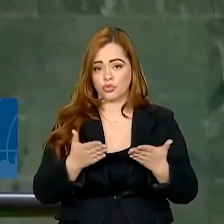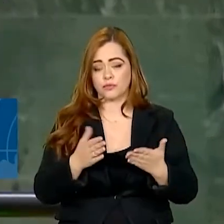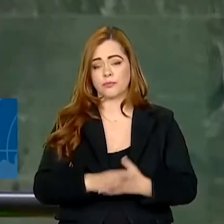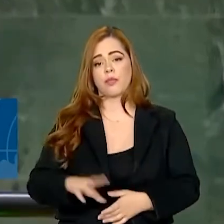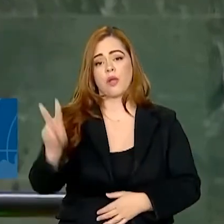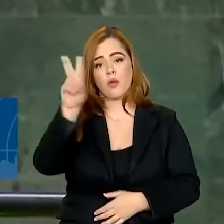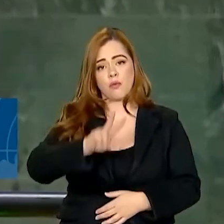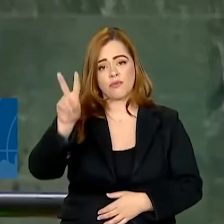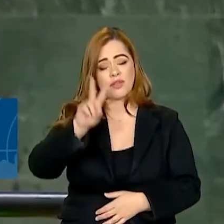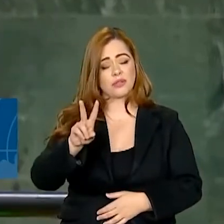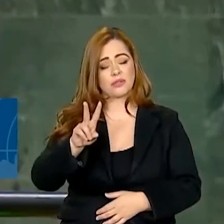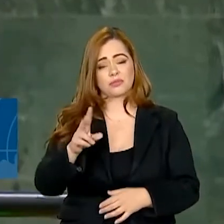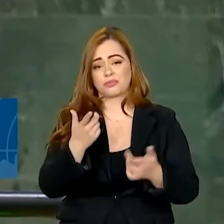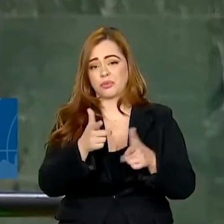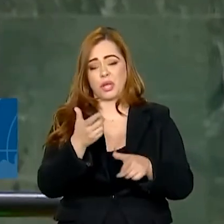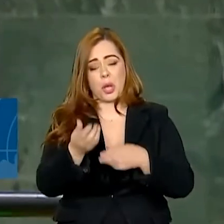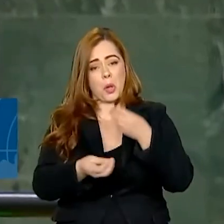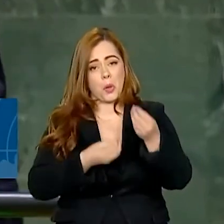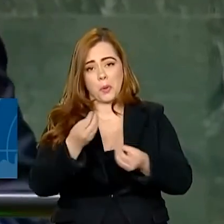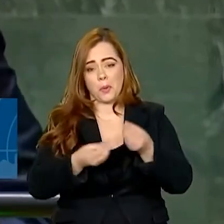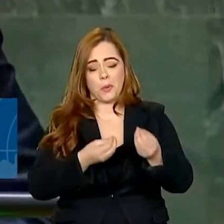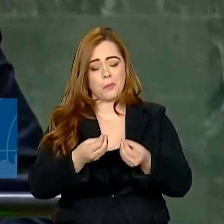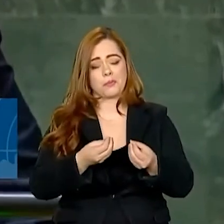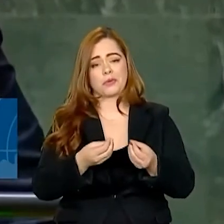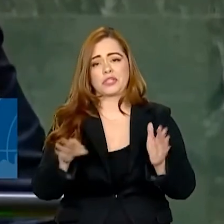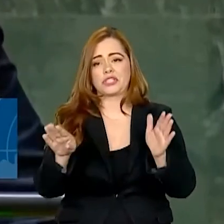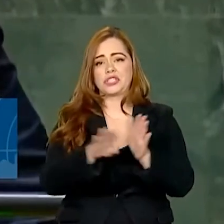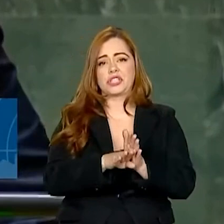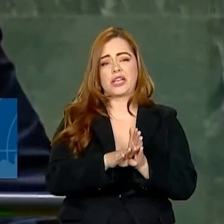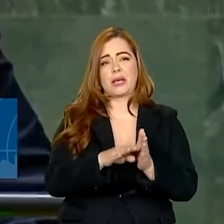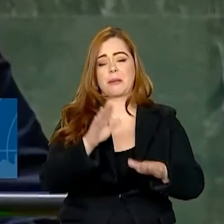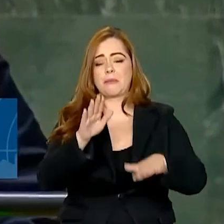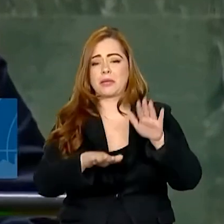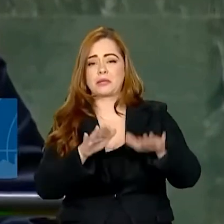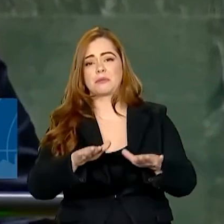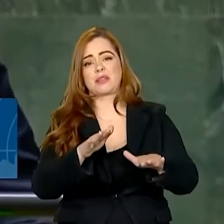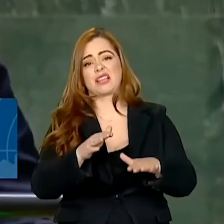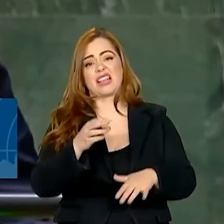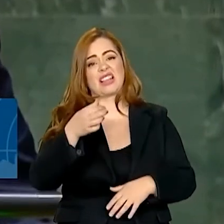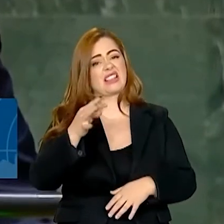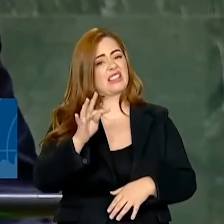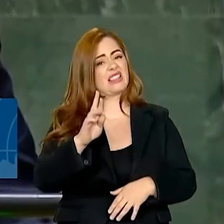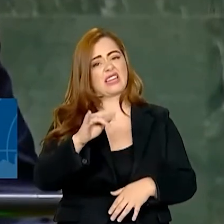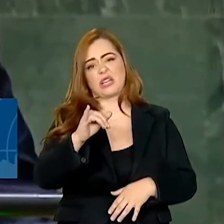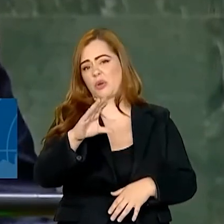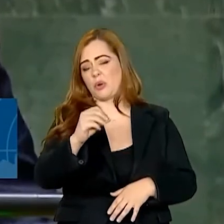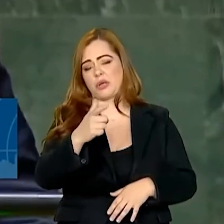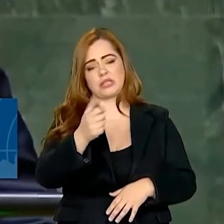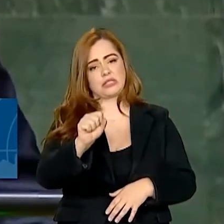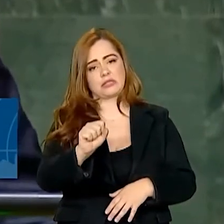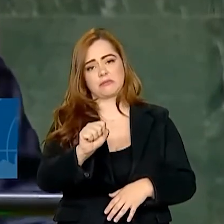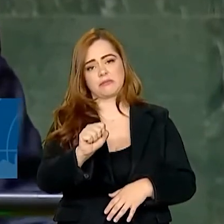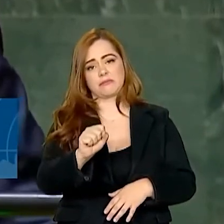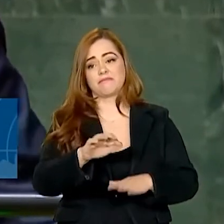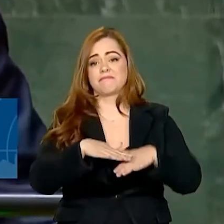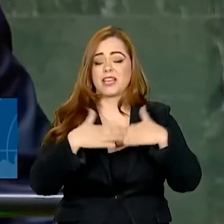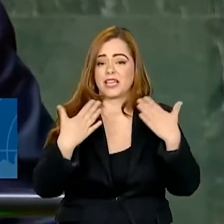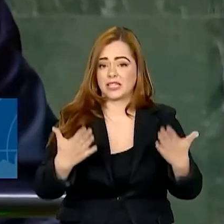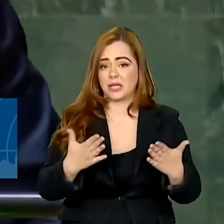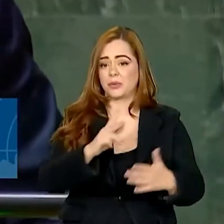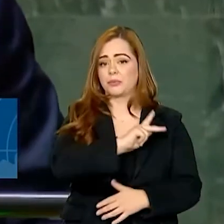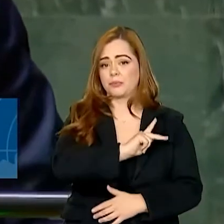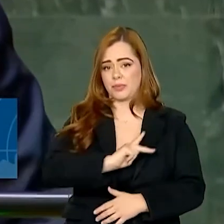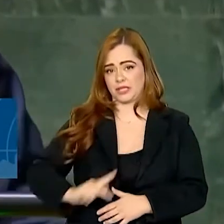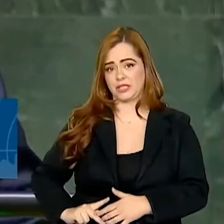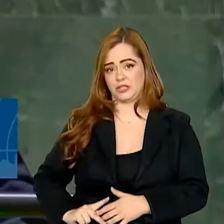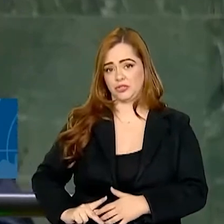valor seria insuficiente para uma demanda que já chega a casa dos trilhões de dólares. Senhor